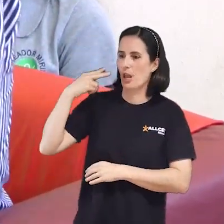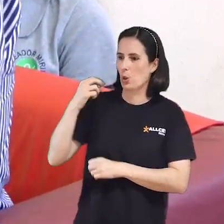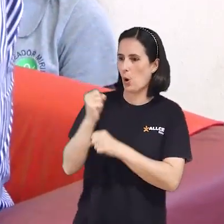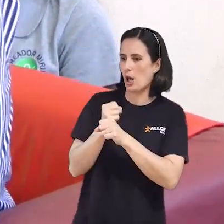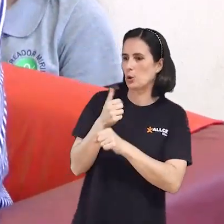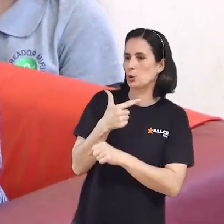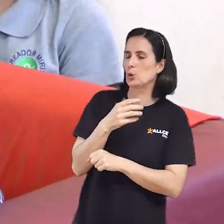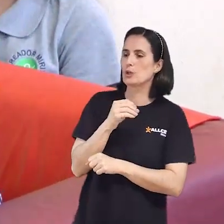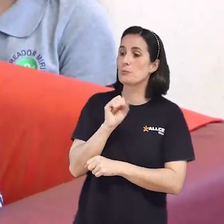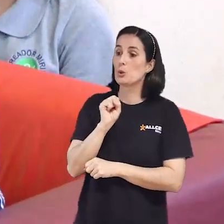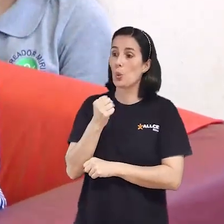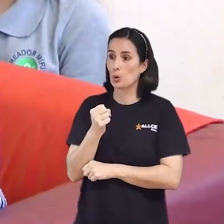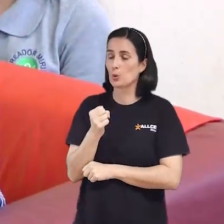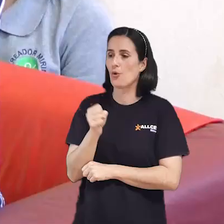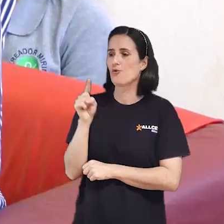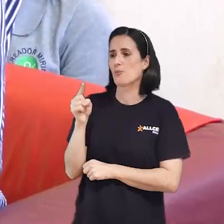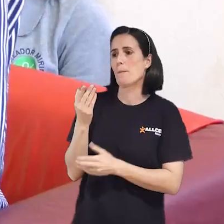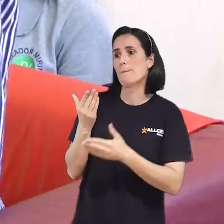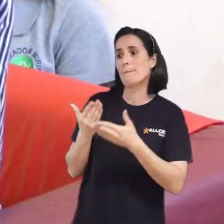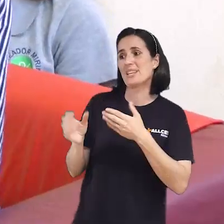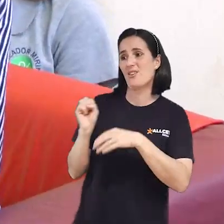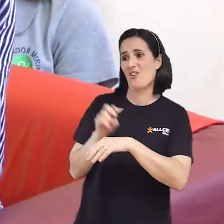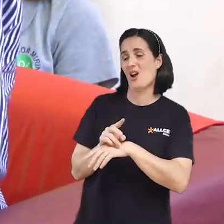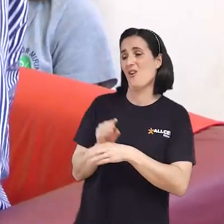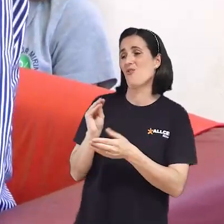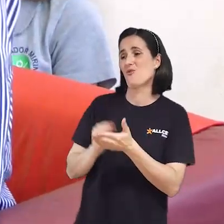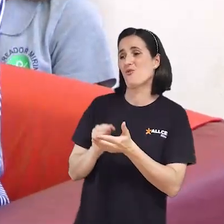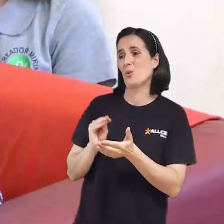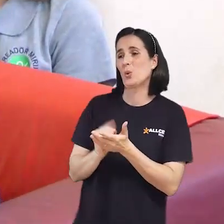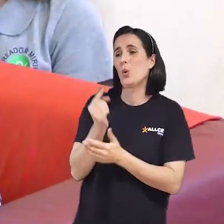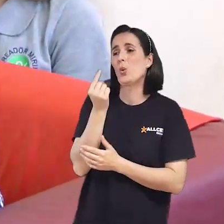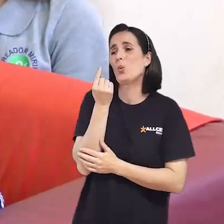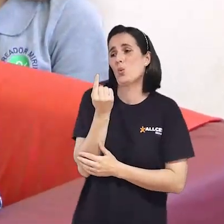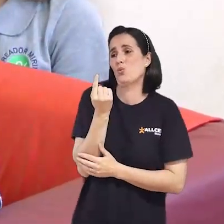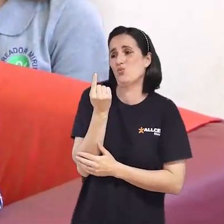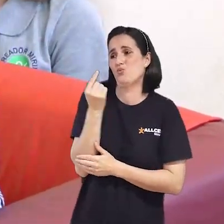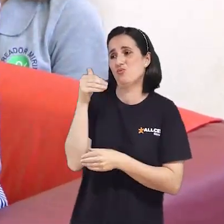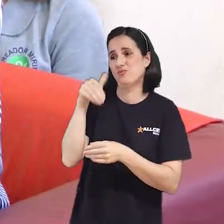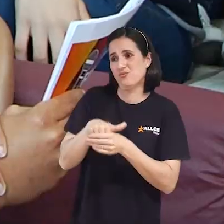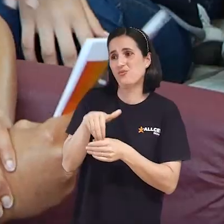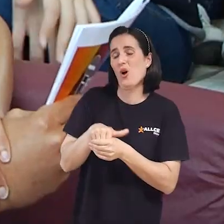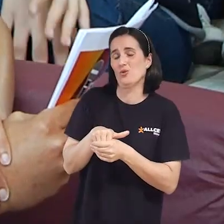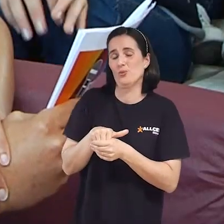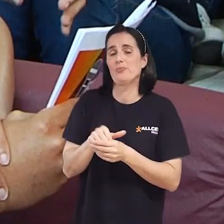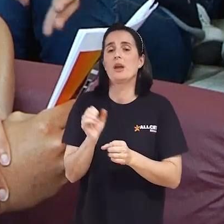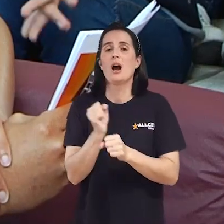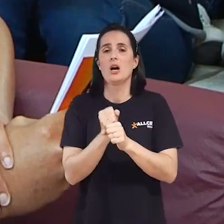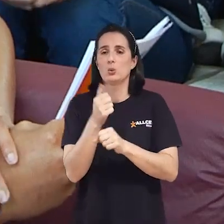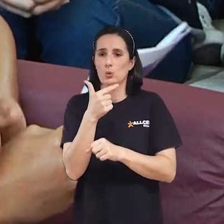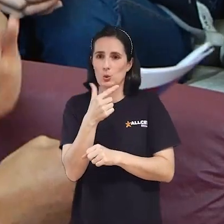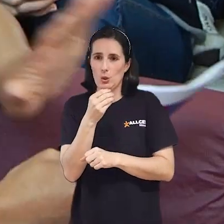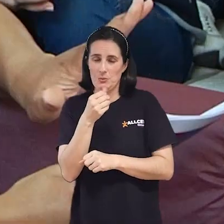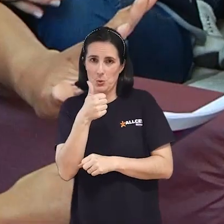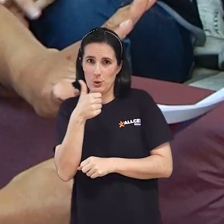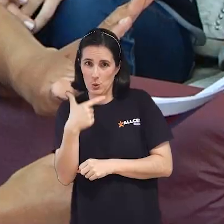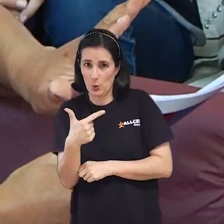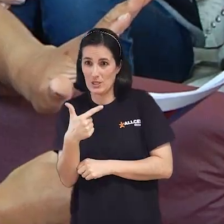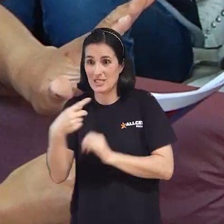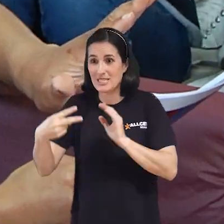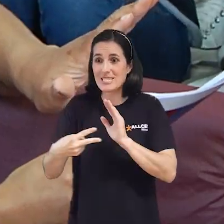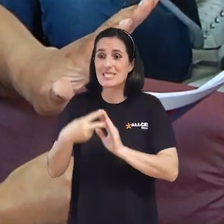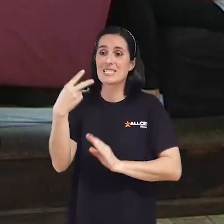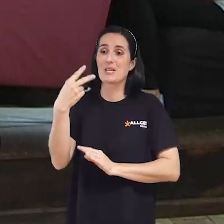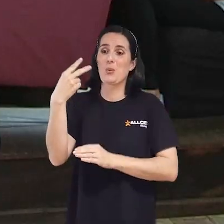vocês esperam, né? De quem vocês também se inspiram. Né? Essa é a grande verdade. Perfeito, vereador. Vamos falar